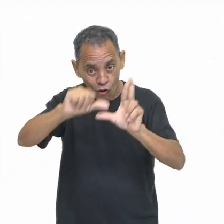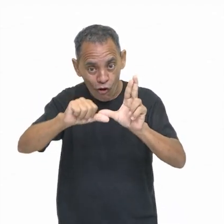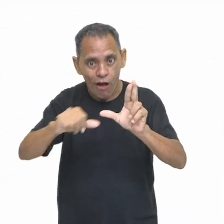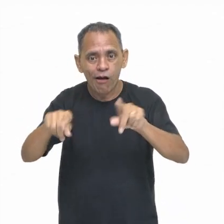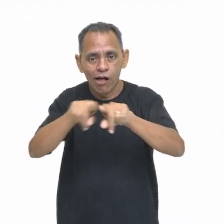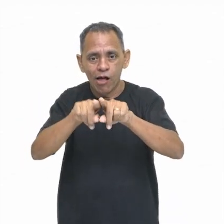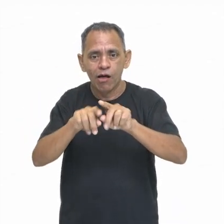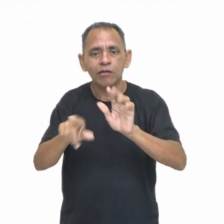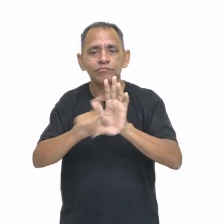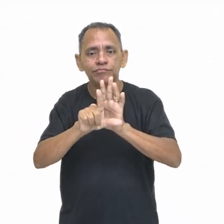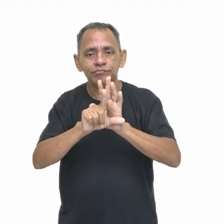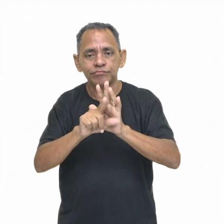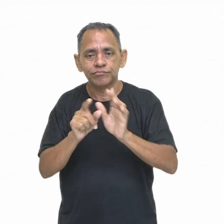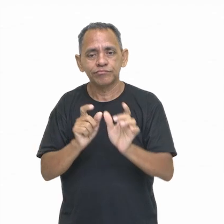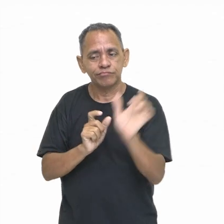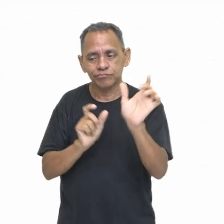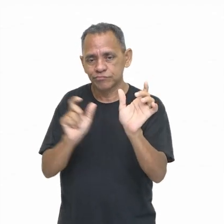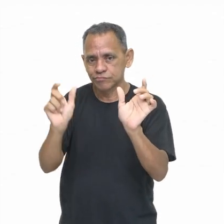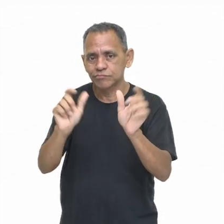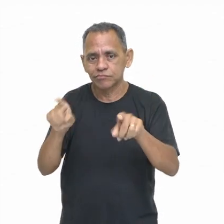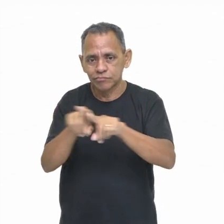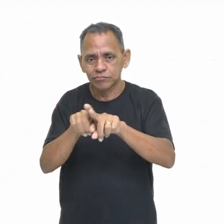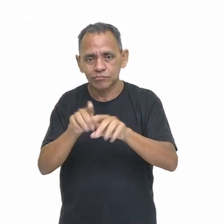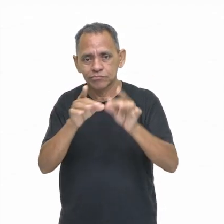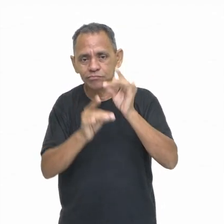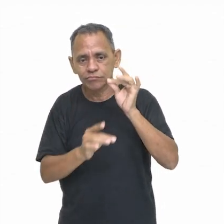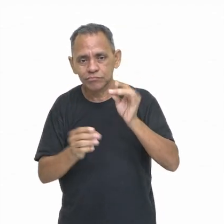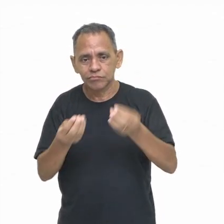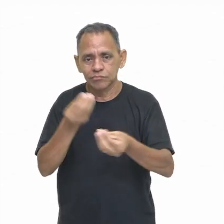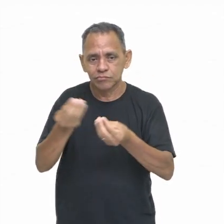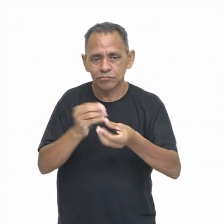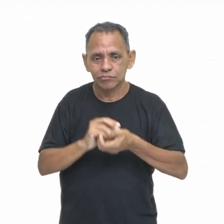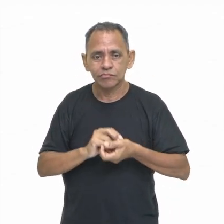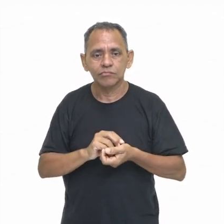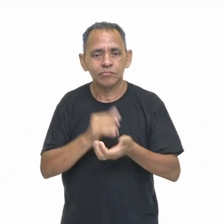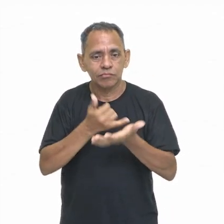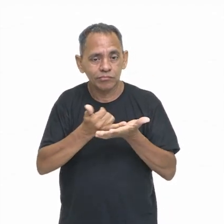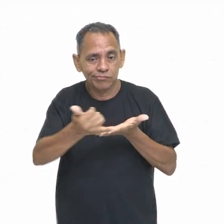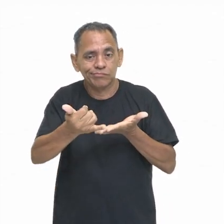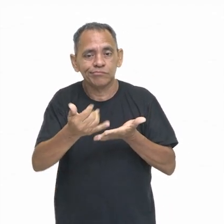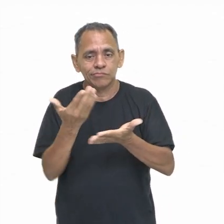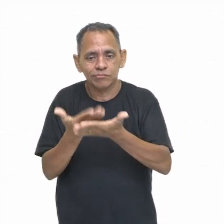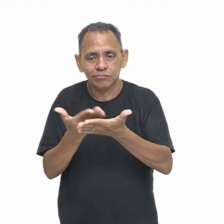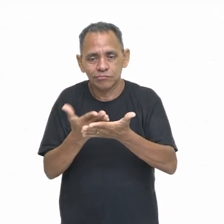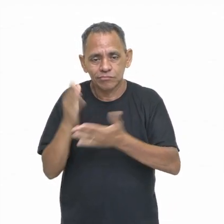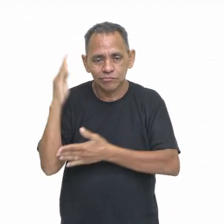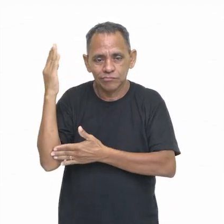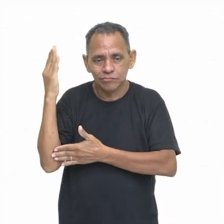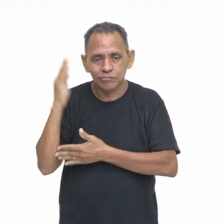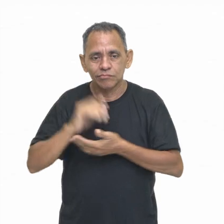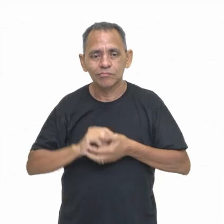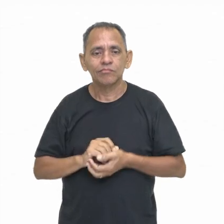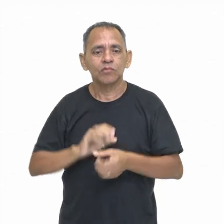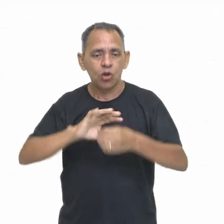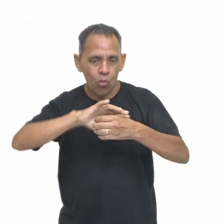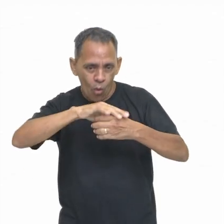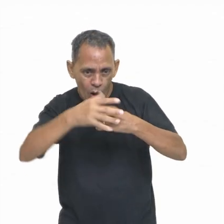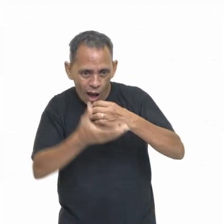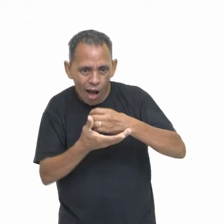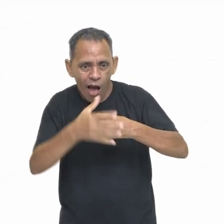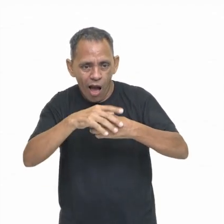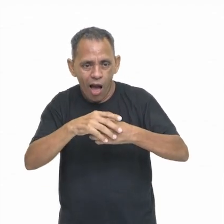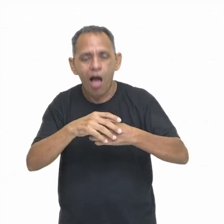e estequiometria. No detalhamento, introdução ao estudo da biologia, membrana plasmática